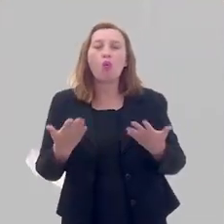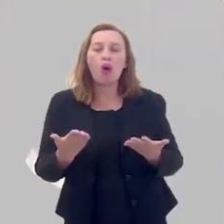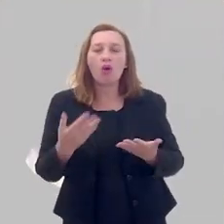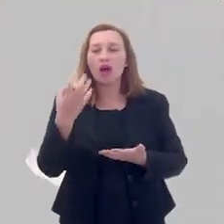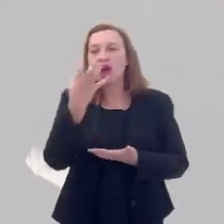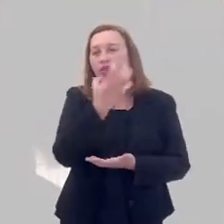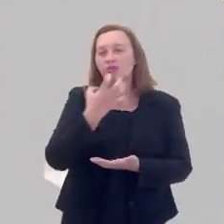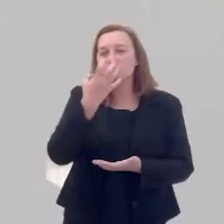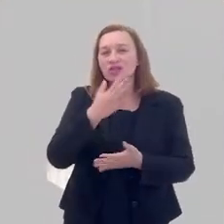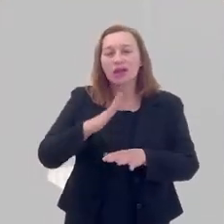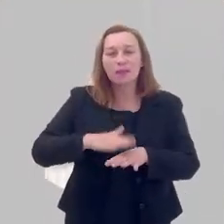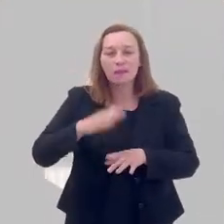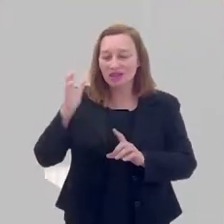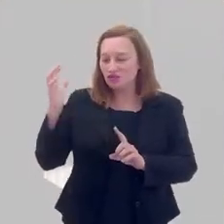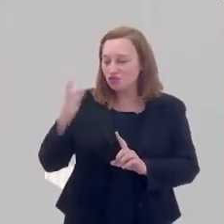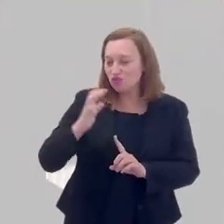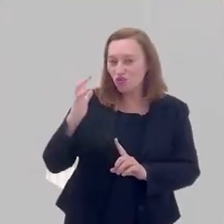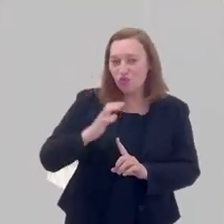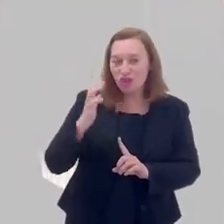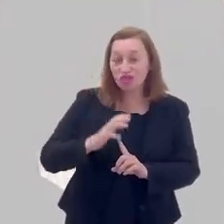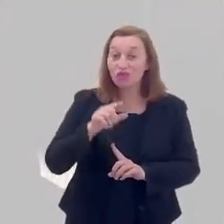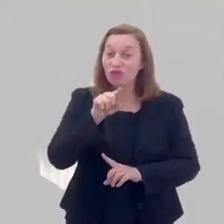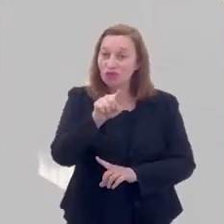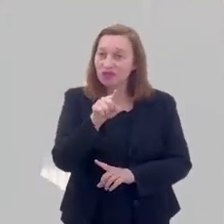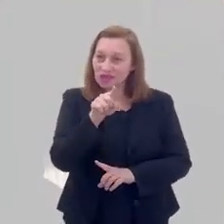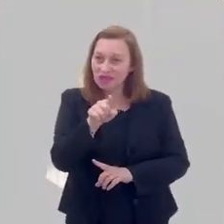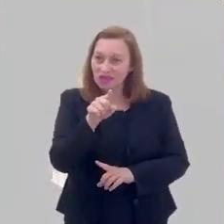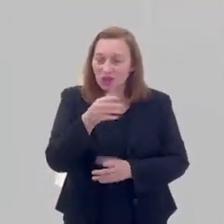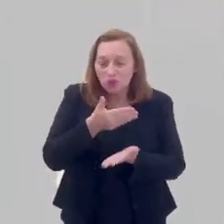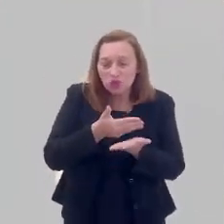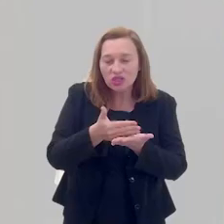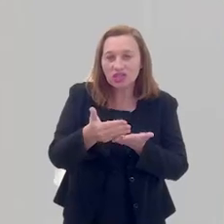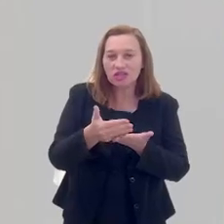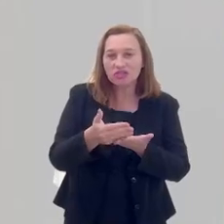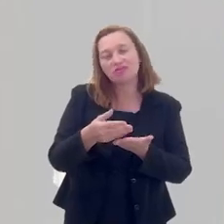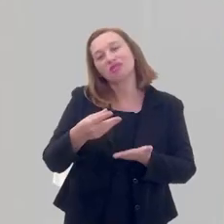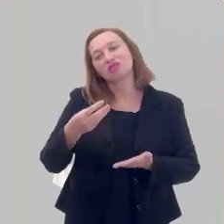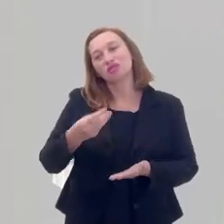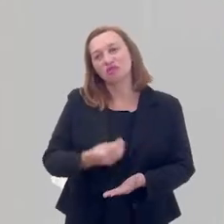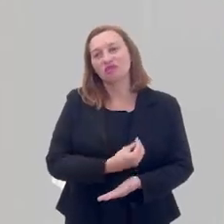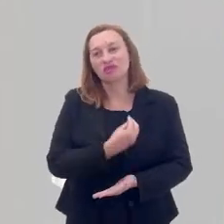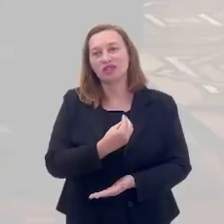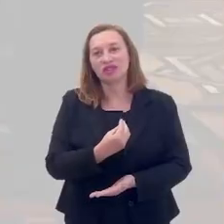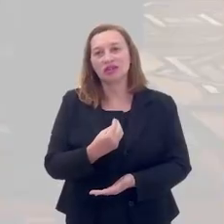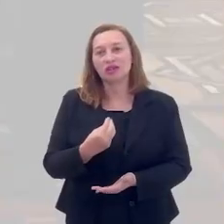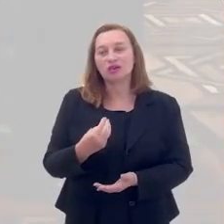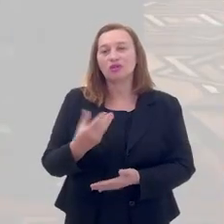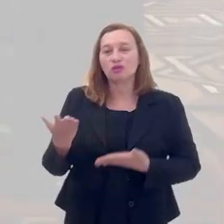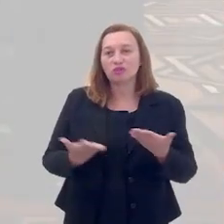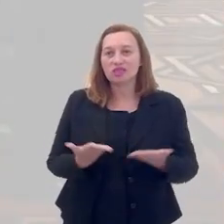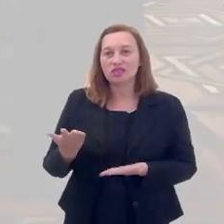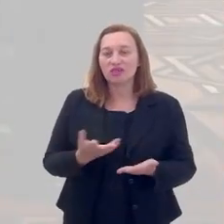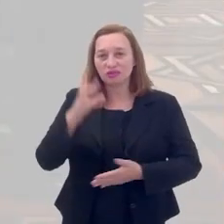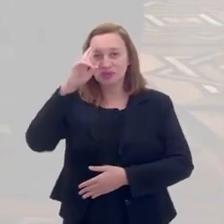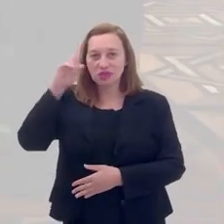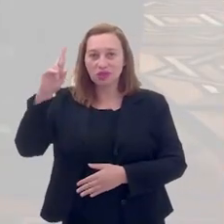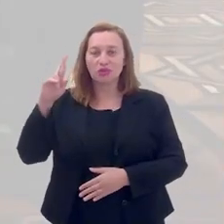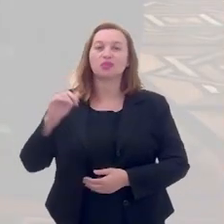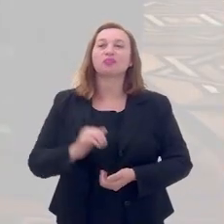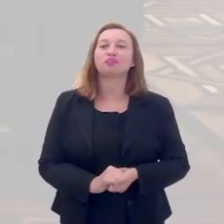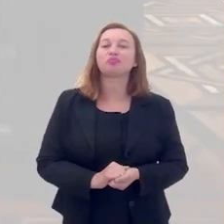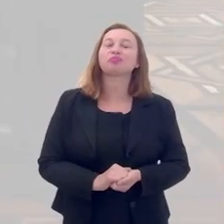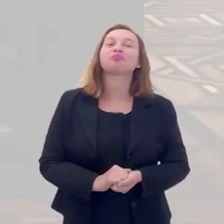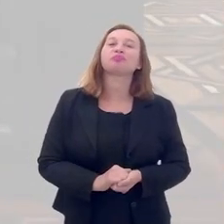a música que mais influenciou influenciou você no início da sua vida como cantora então tem uma canção